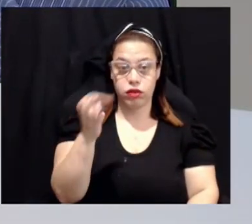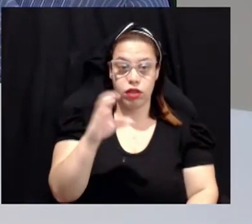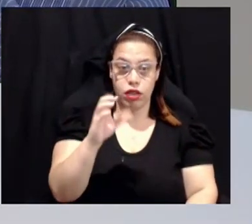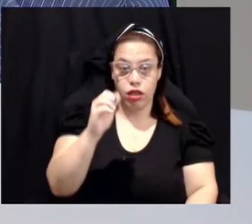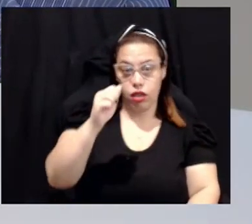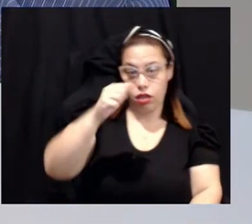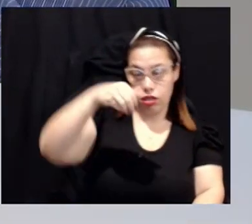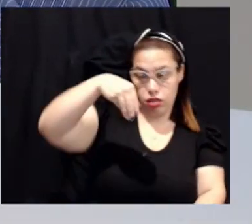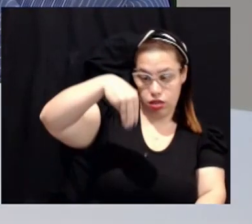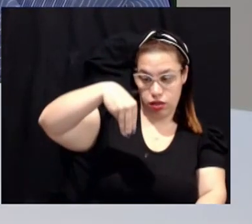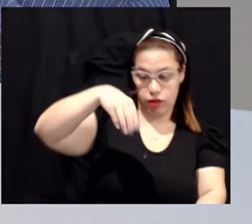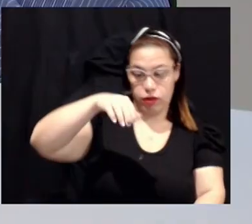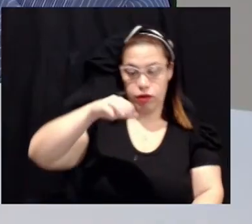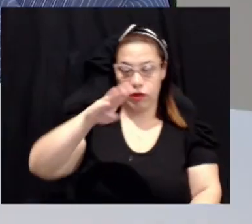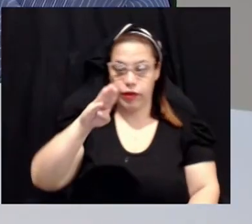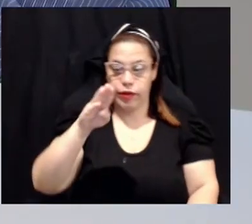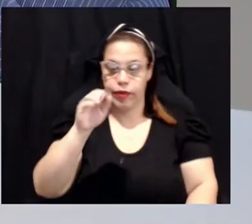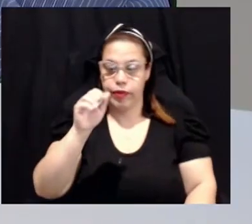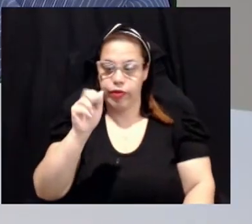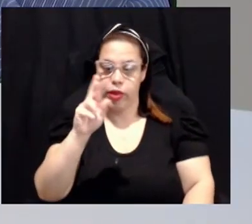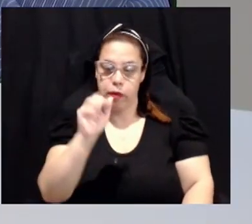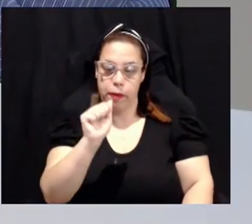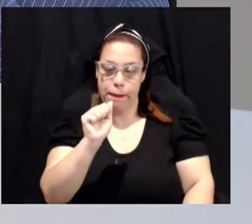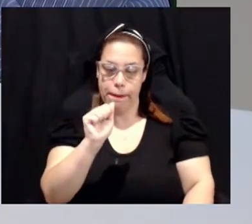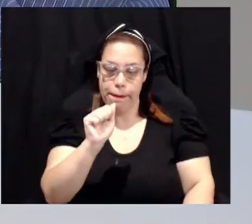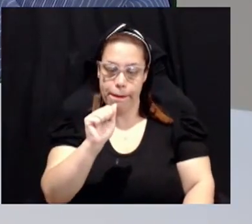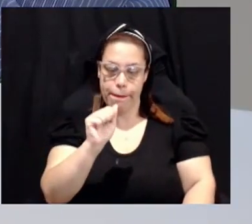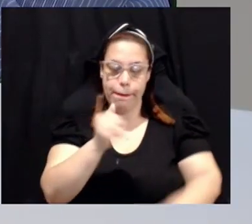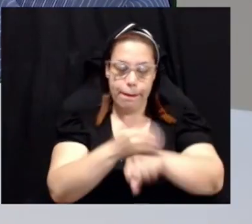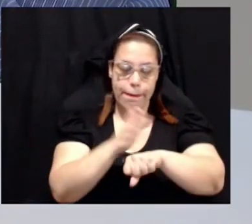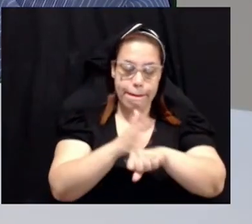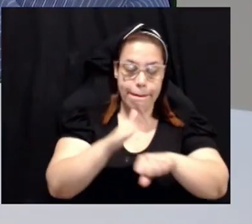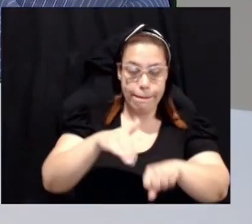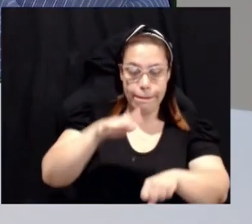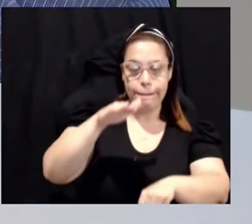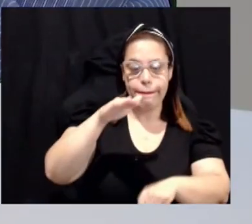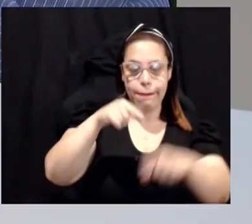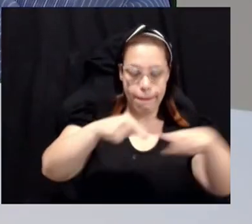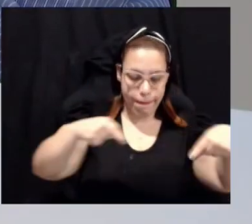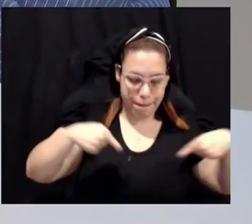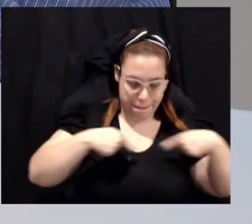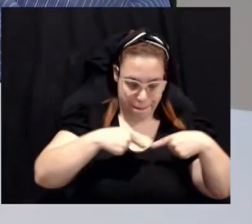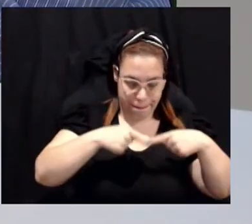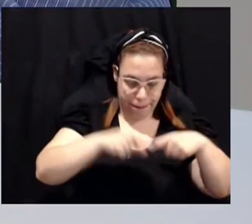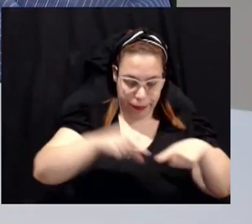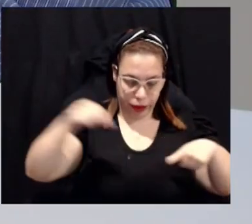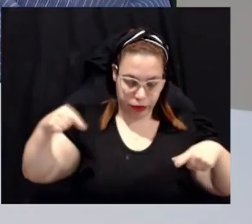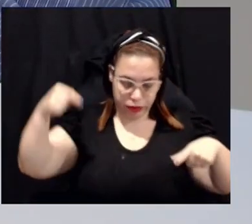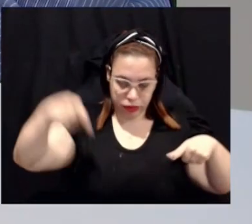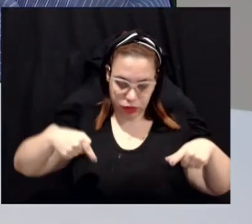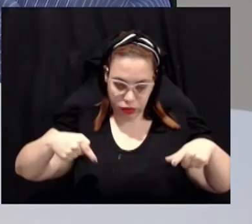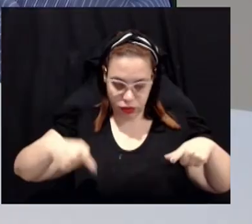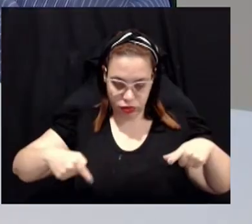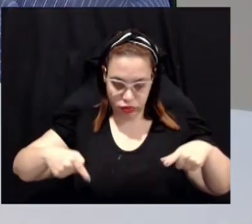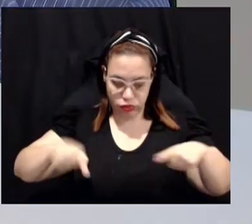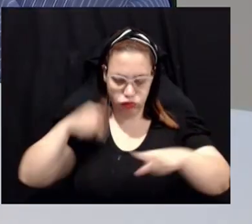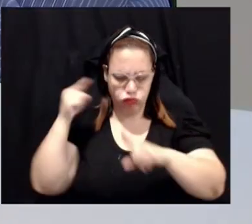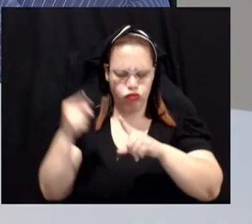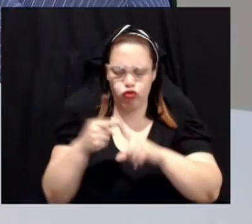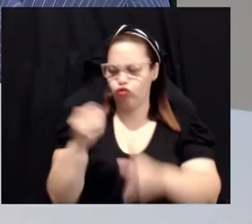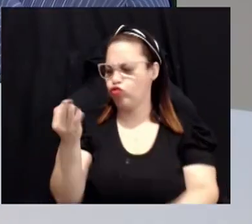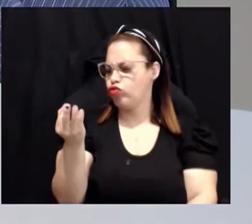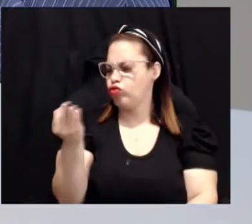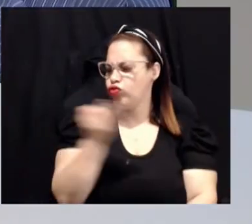uma prática extracurricular, que está extra sala de aula, e que tem obtido resultados fantásticos. E